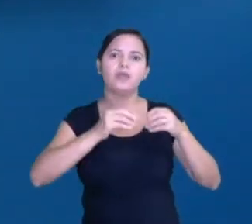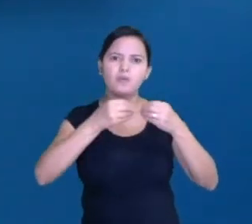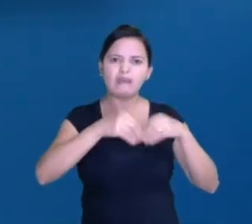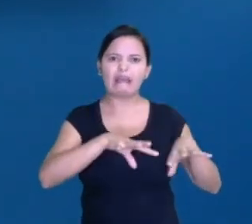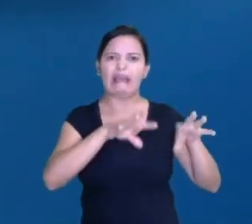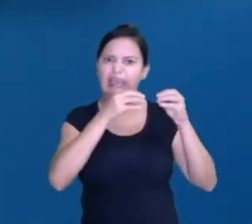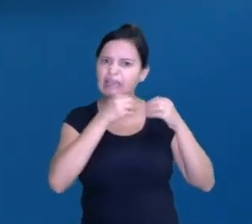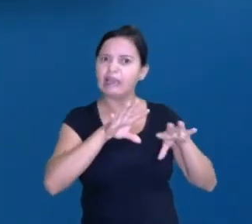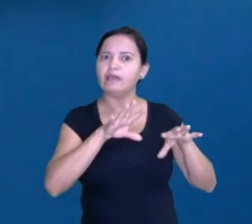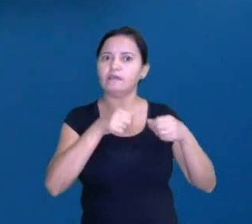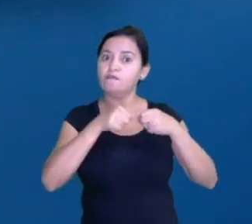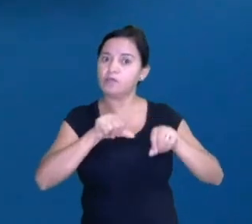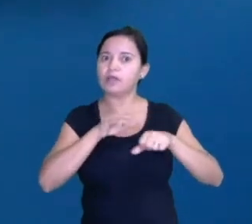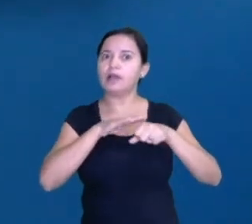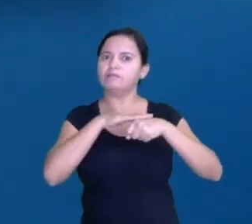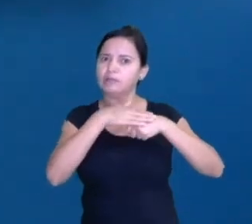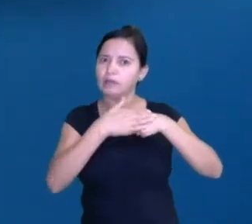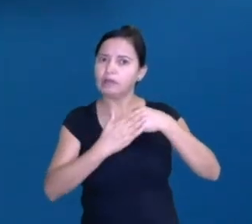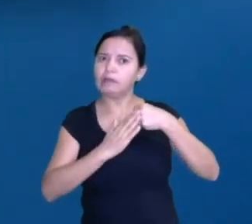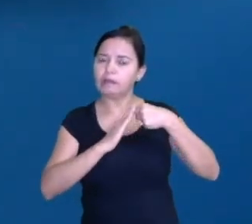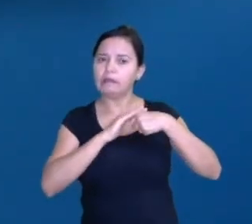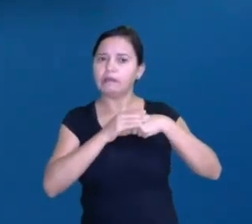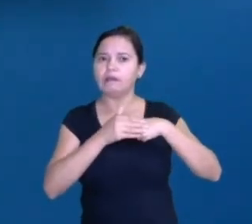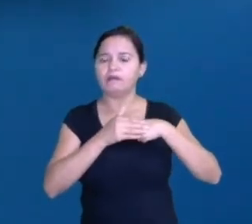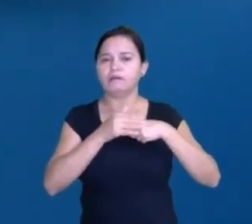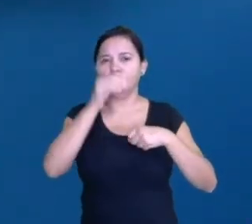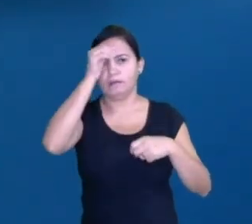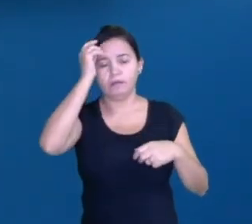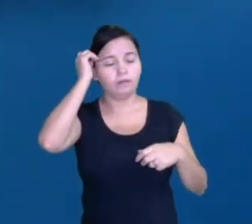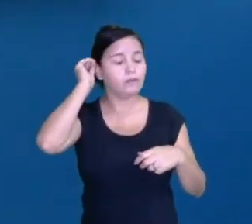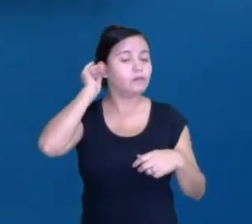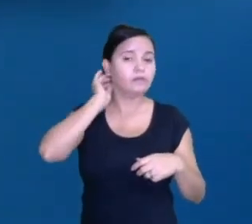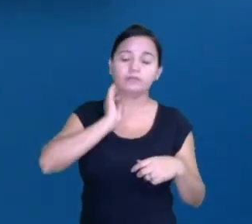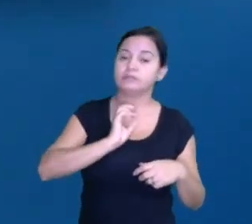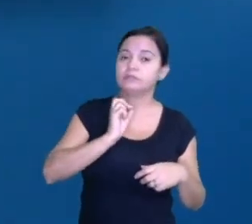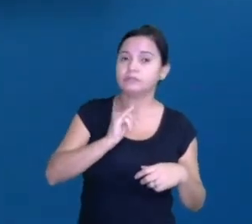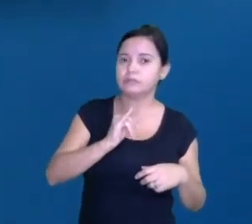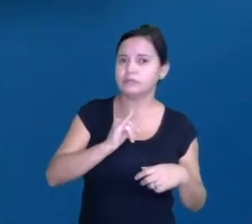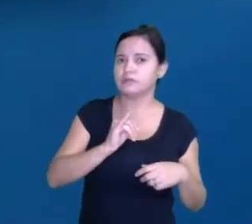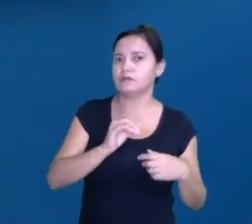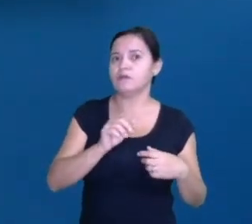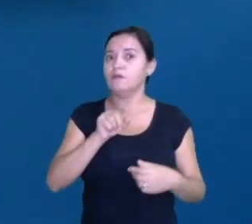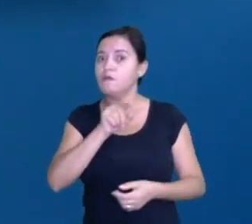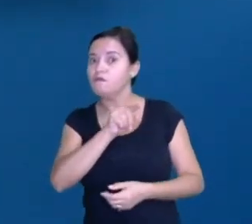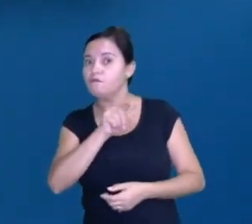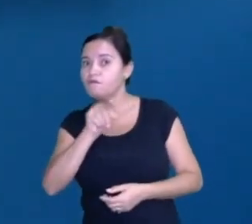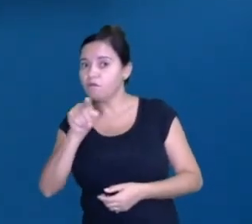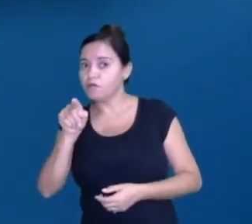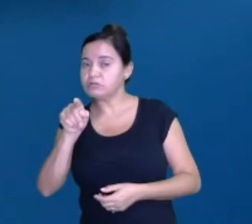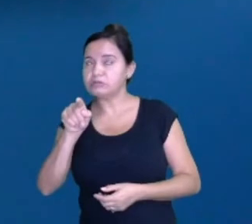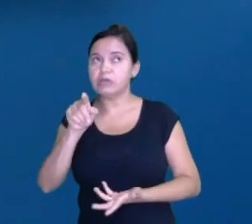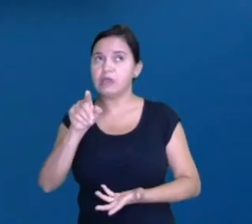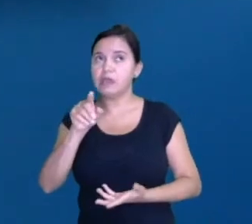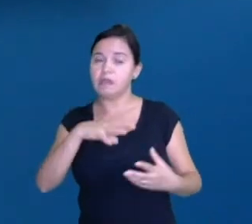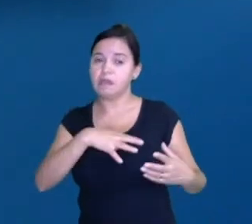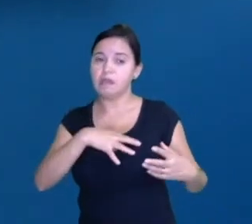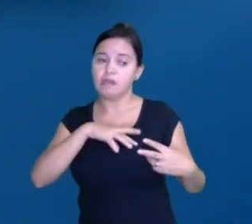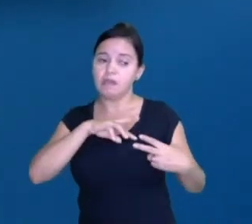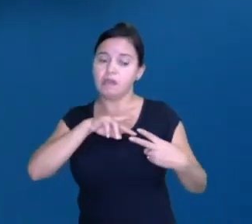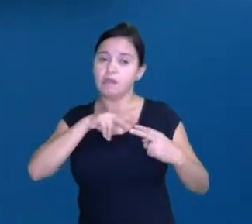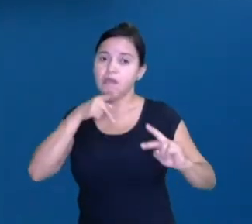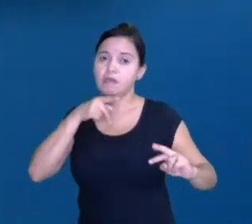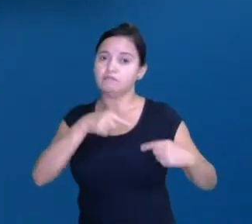tá? Então eu posso dizer que não basta você ter apenas os genes para poder desenvolver a calvície. Eu também tenho que